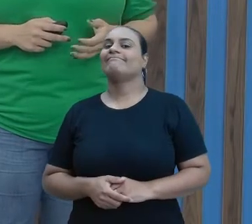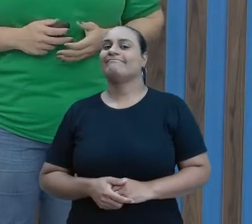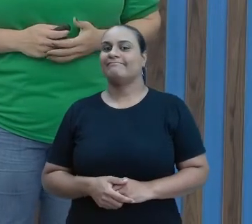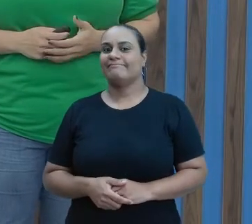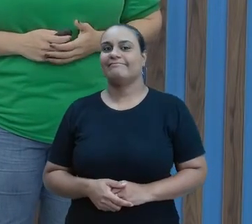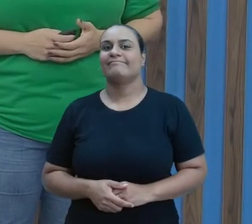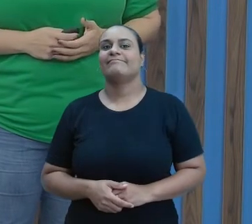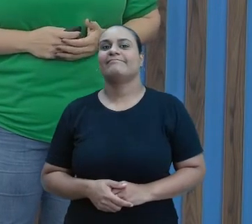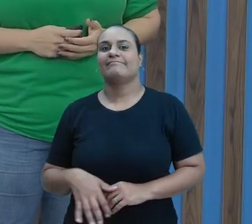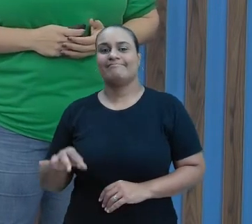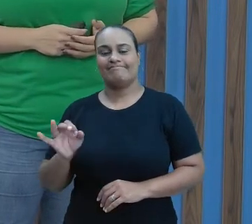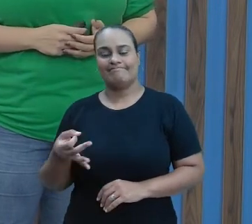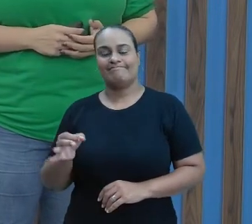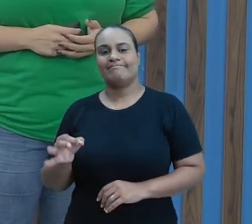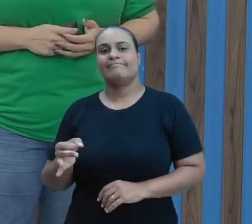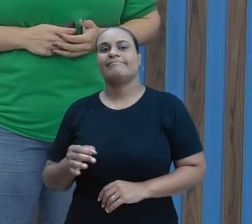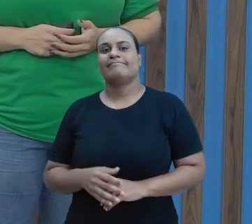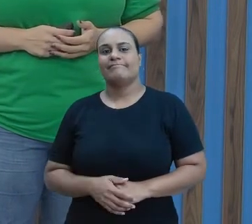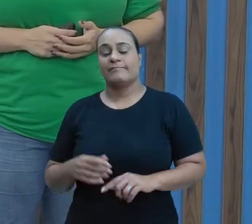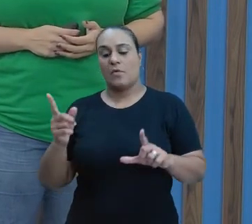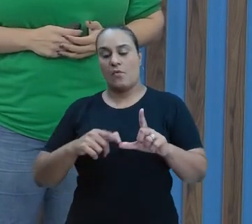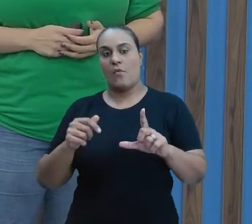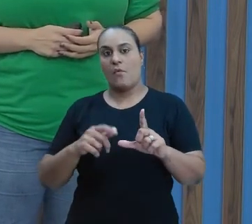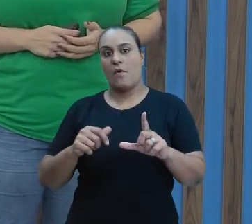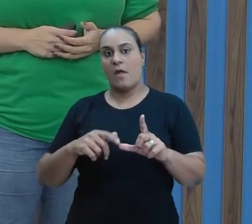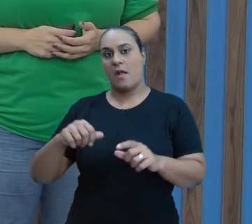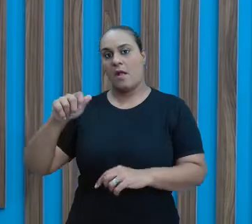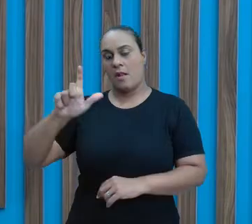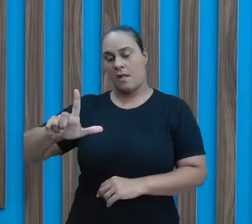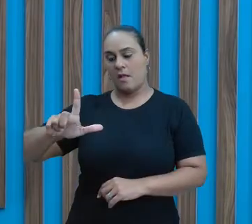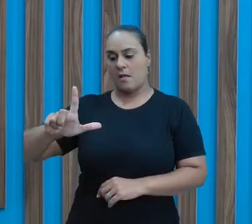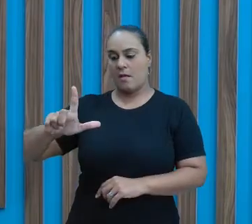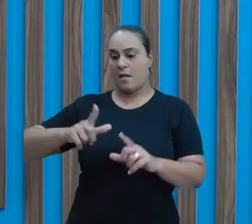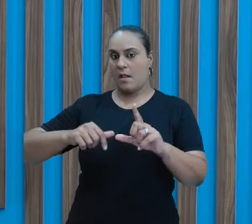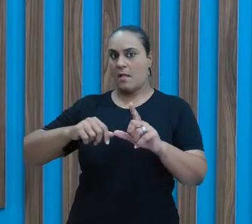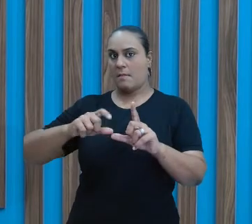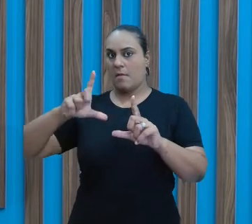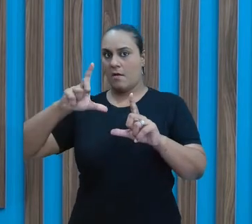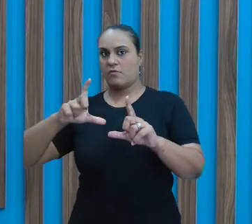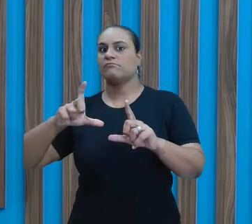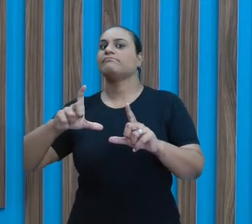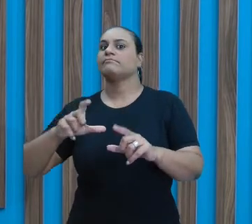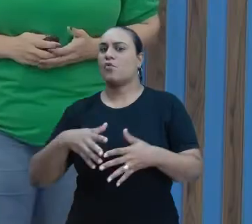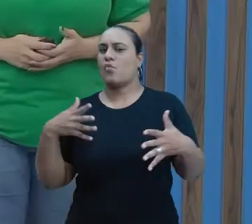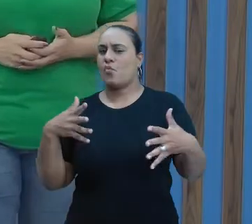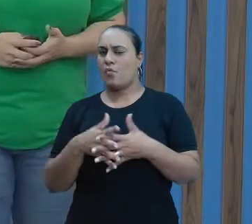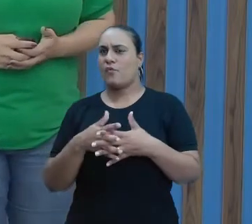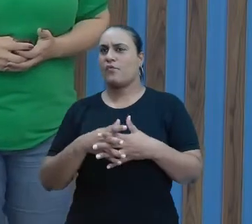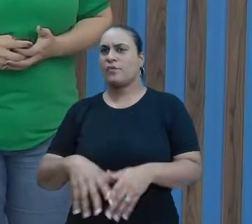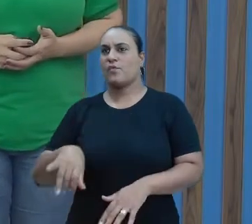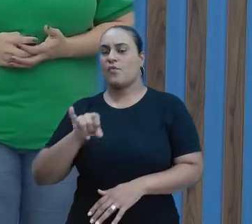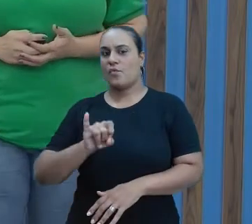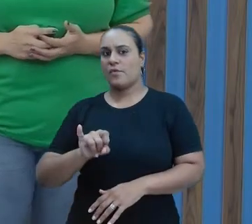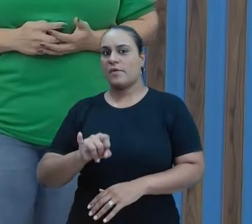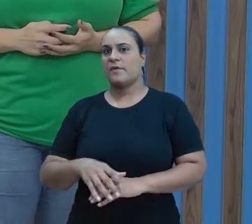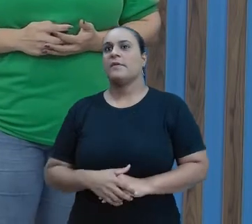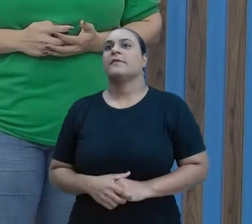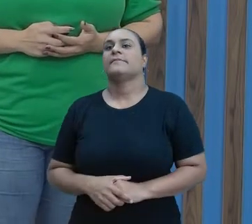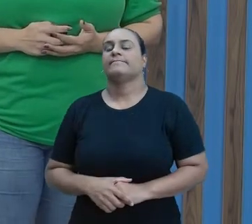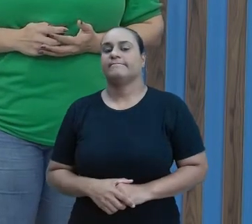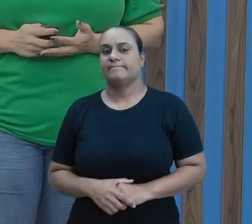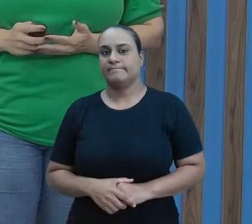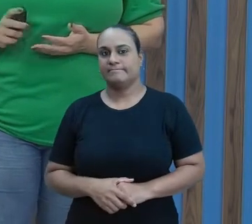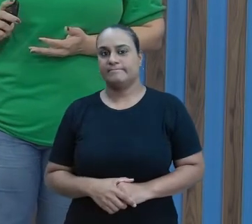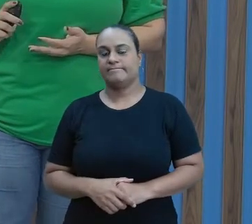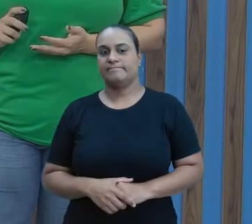realmente o L, né, minúsculo na digitação aí pode ser confundido com o I maiúsculo, né? É verdade. Então, presta atenção nisso aí,